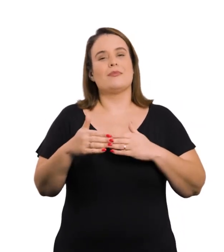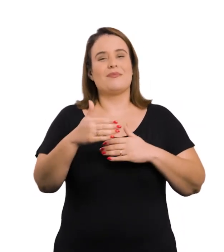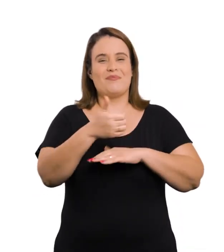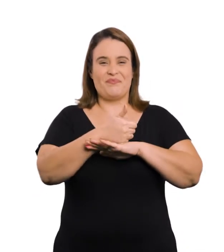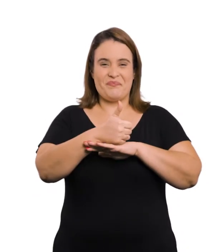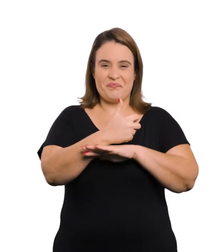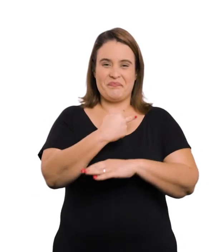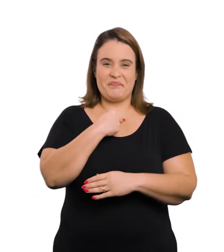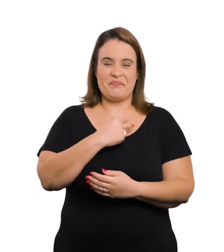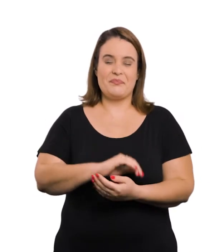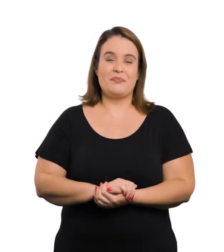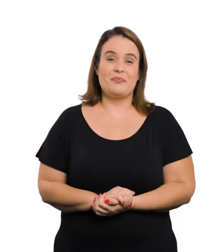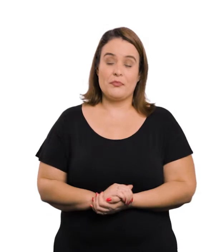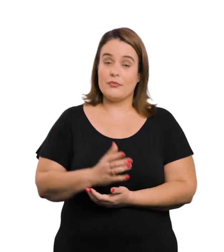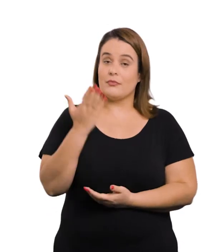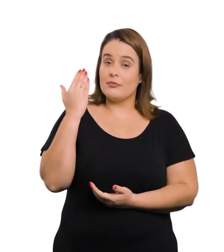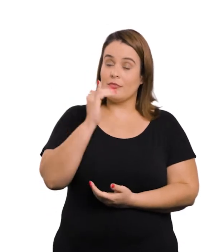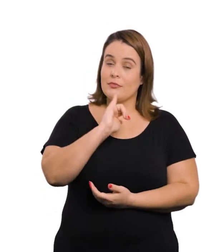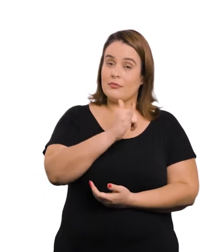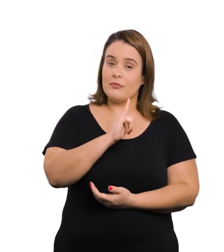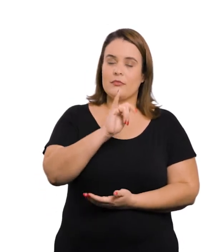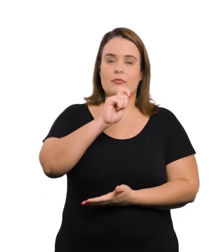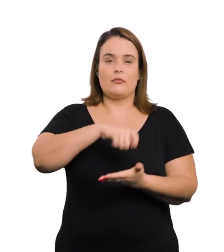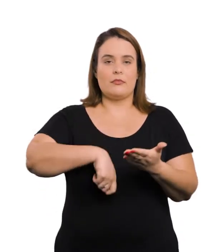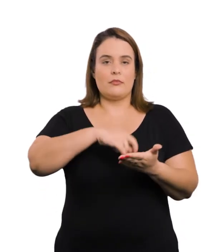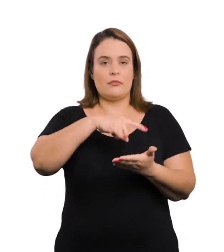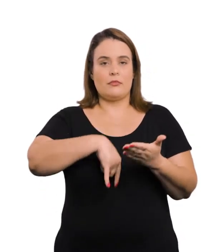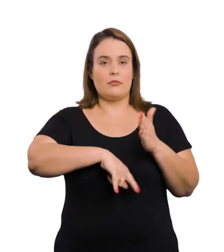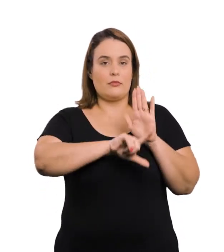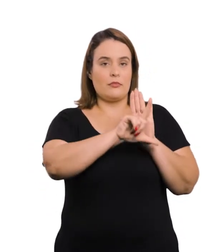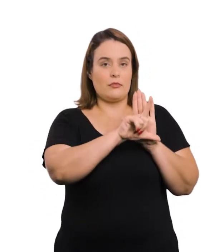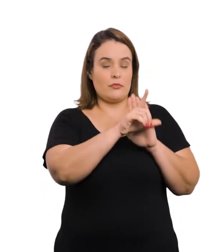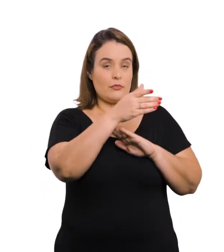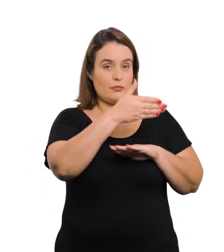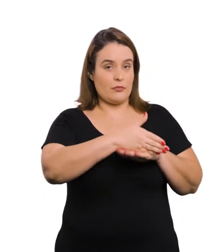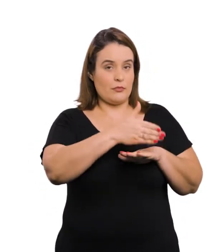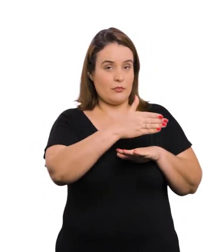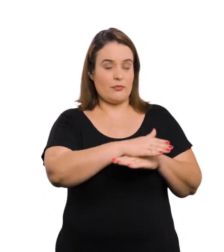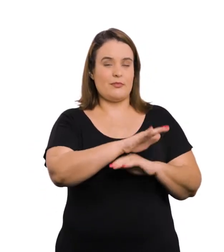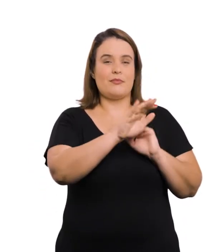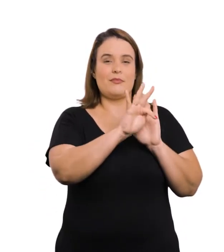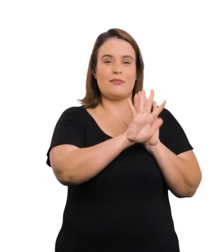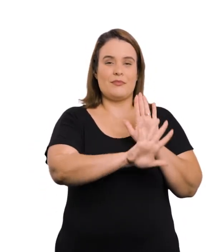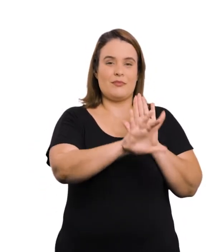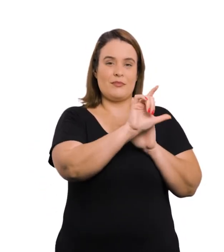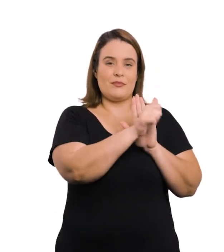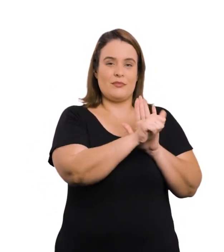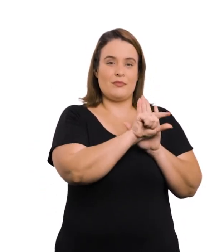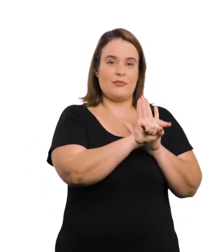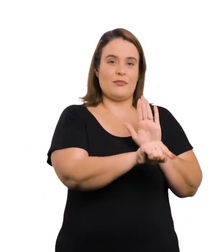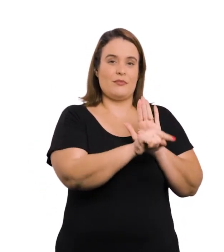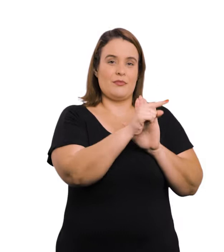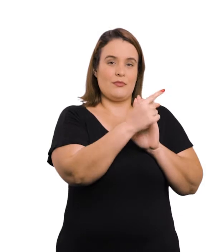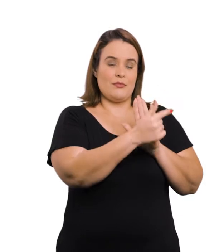cargos. Conforme mencionado anteriormente, a contratação via Lei do Estágio, Lei Federal